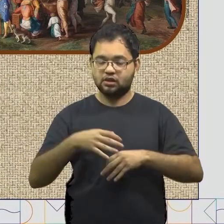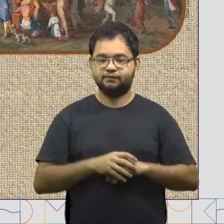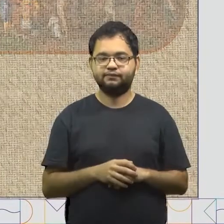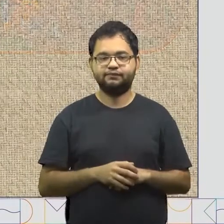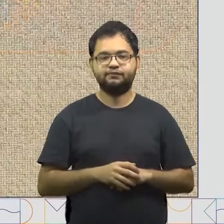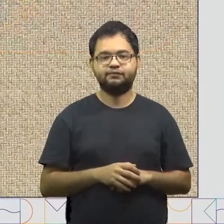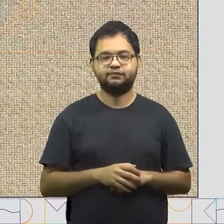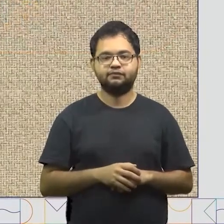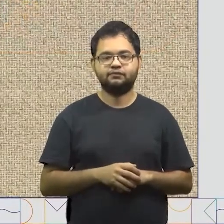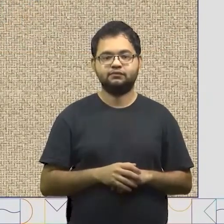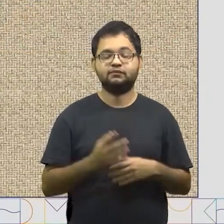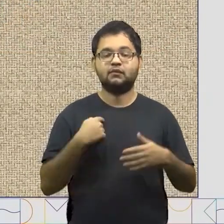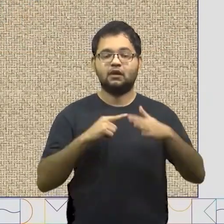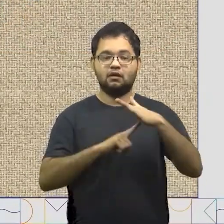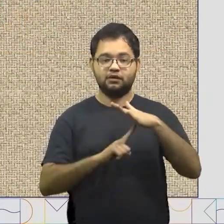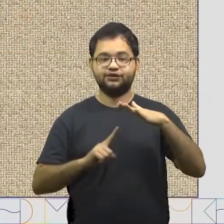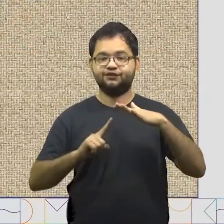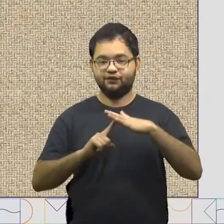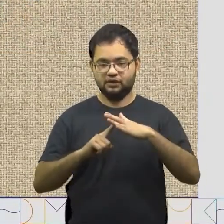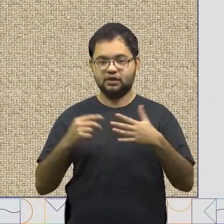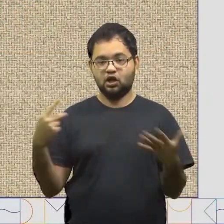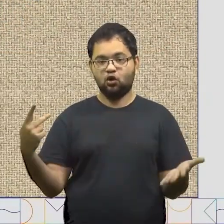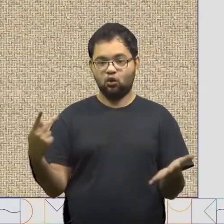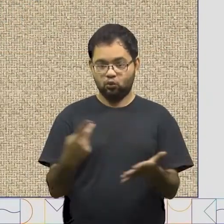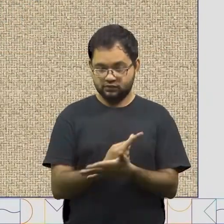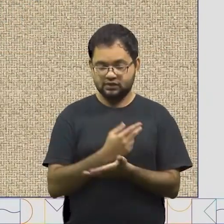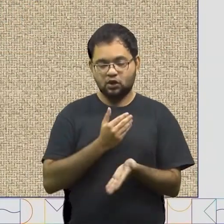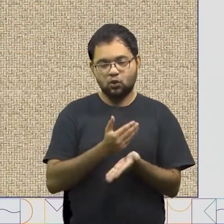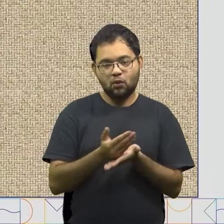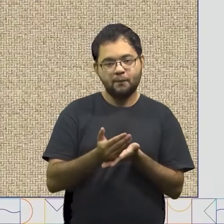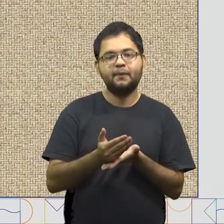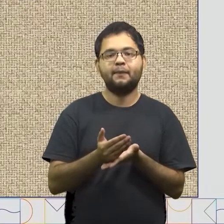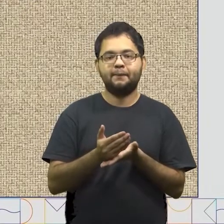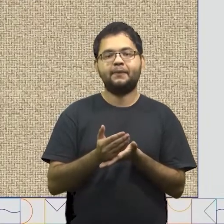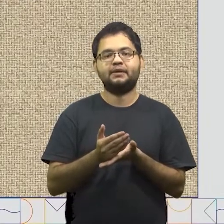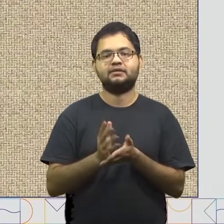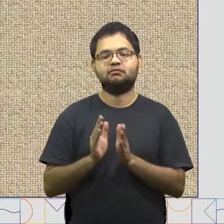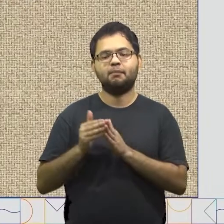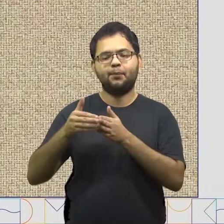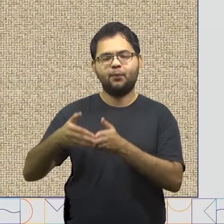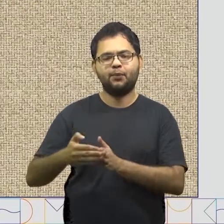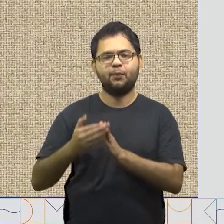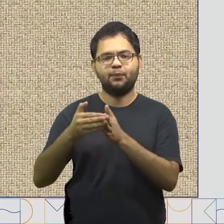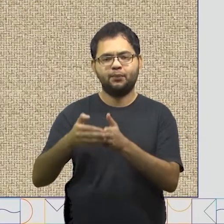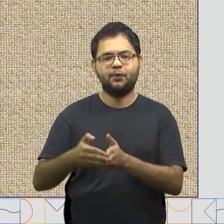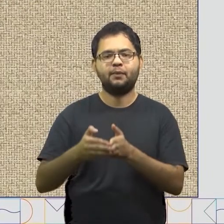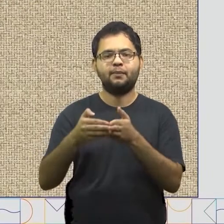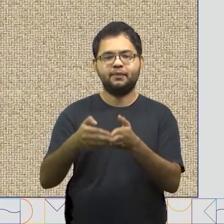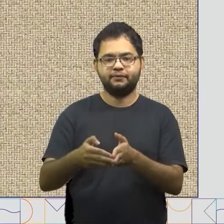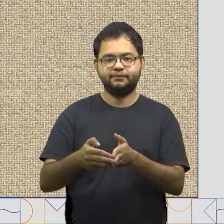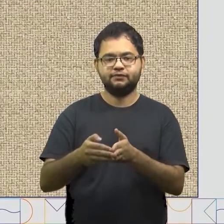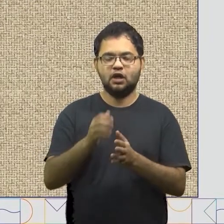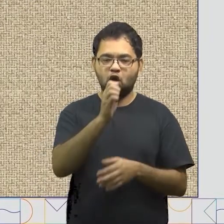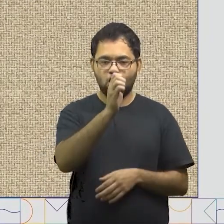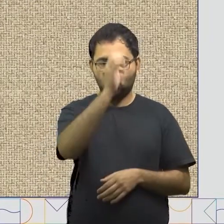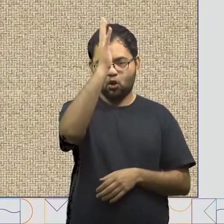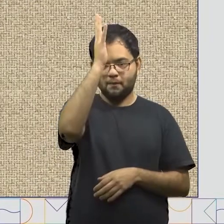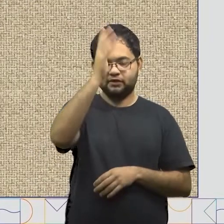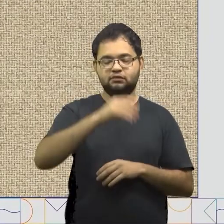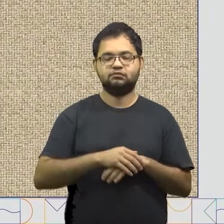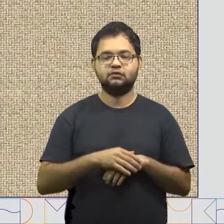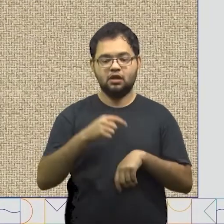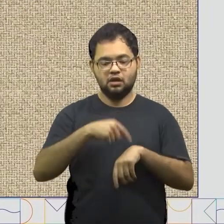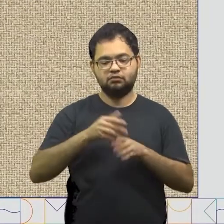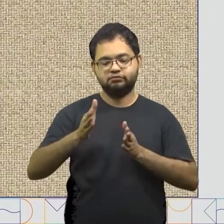vamos lá 31 As feiras ocorreu inicialmente em antigas rotas marítimas nas antigas estradas romanas